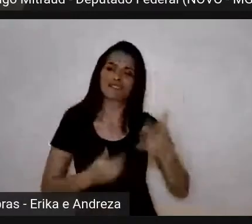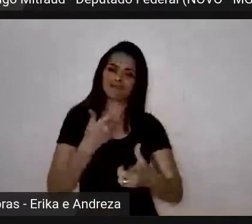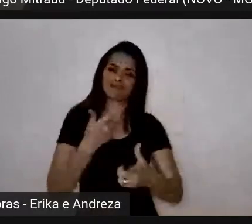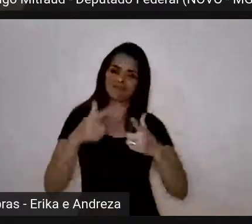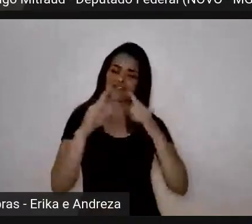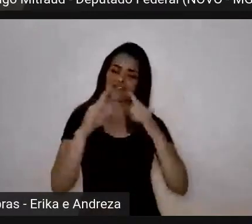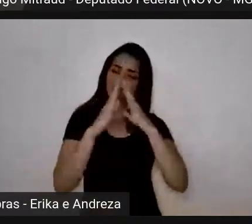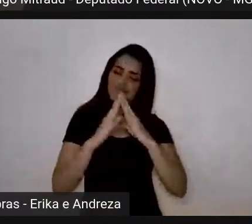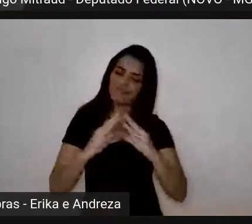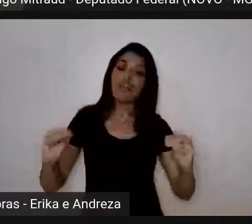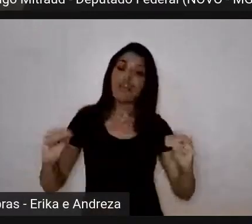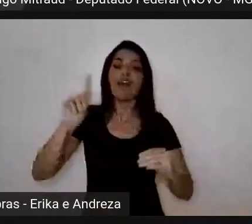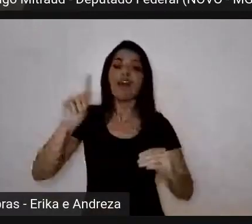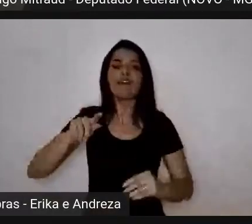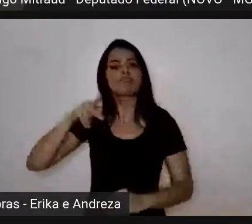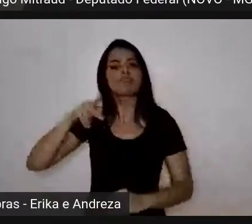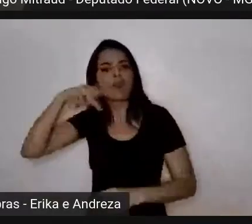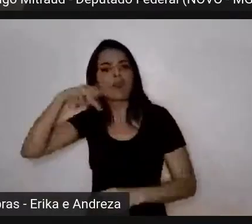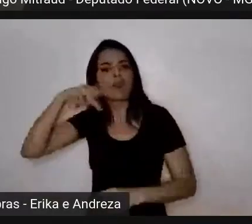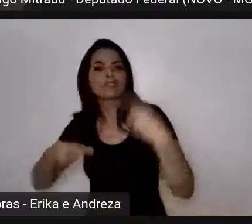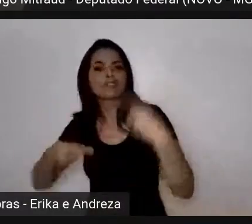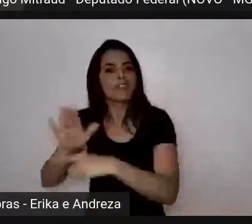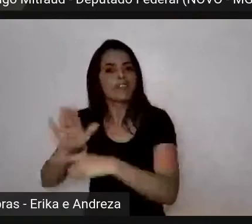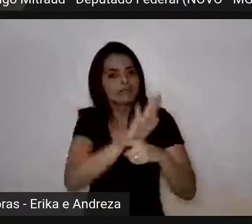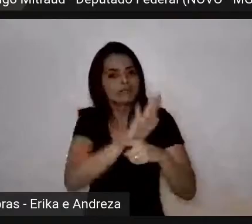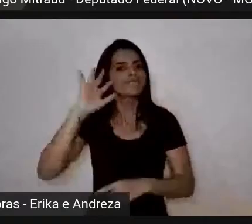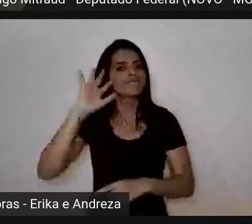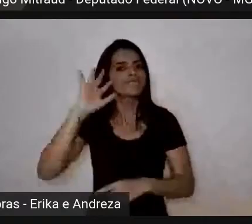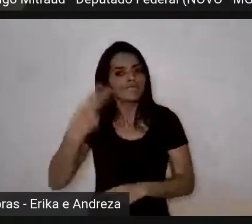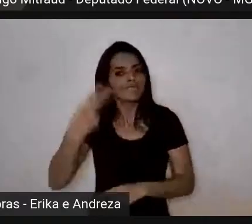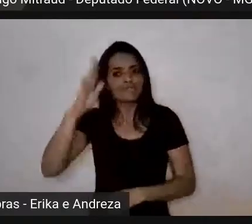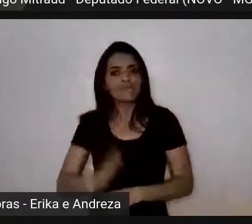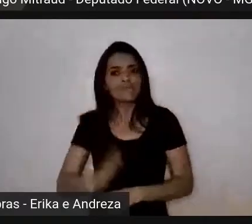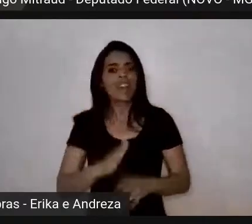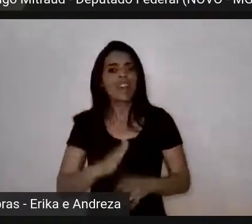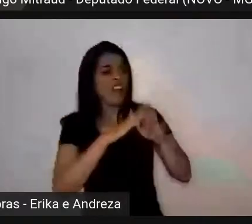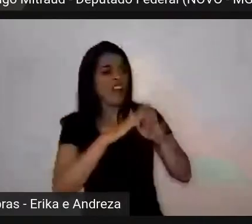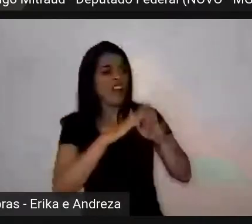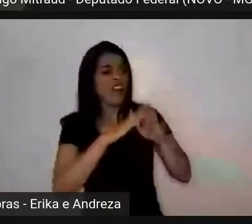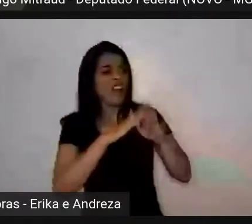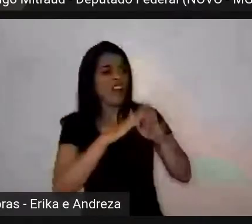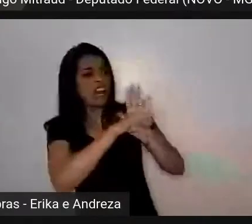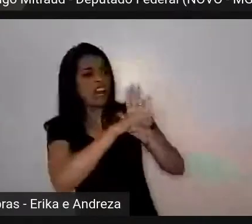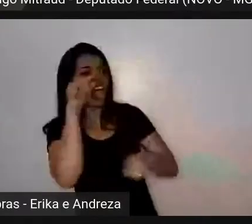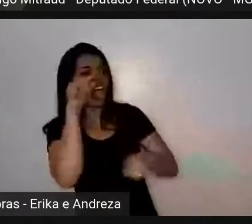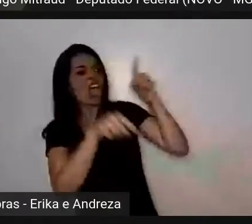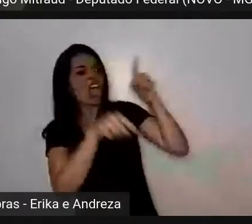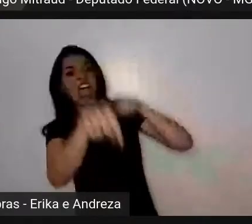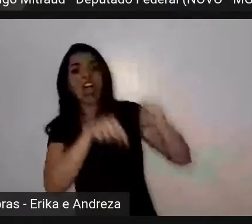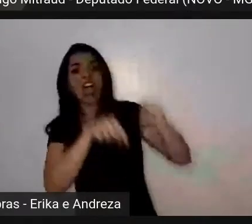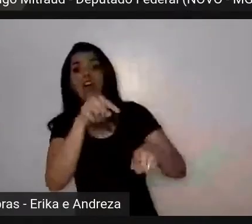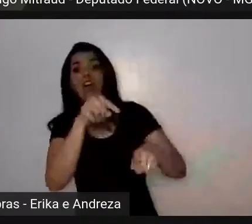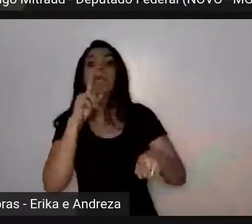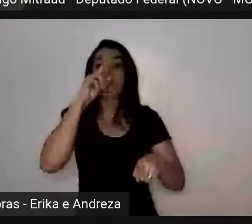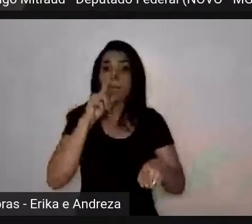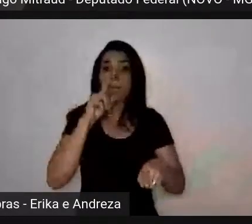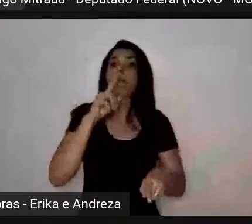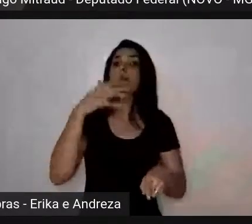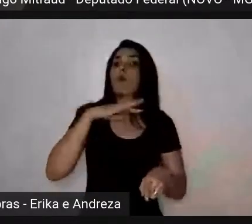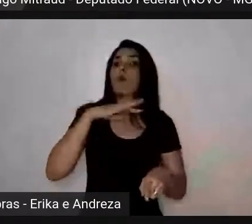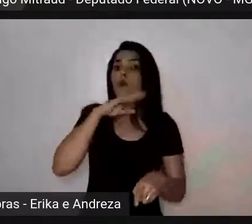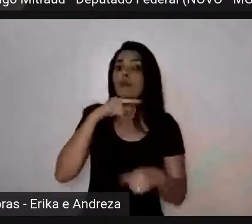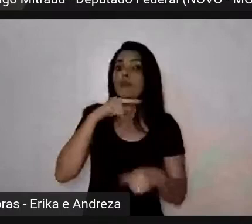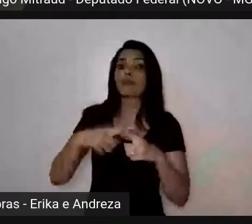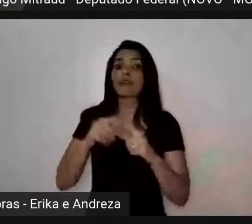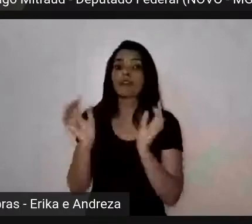que vai resolver para esse país. O resto é um discurso de criminalização perigoso que nos levou a um governo de extrema-direita